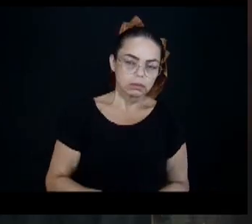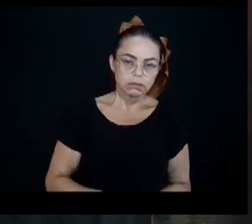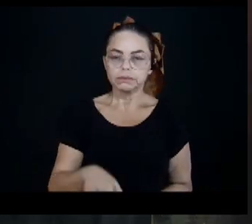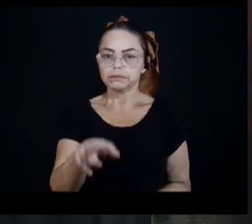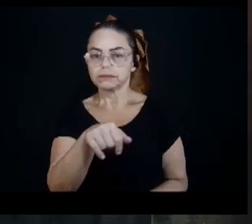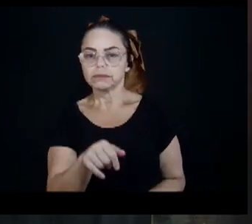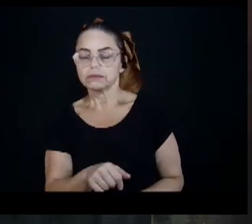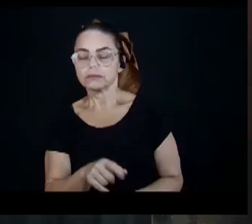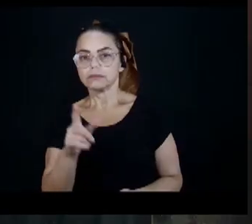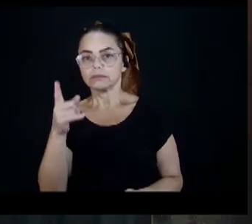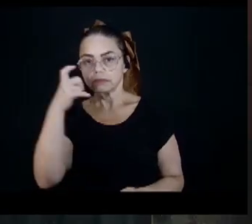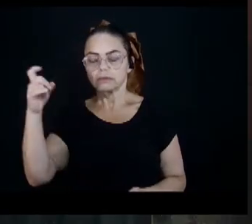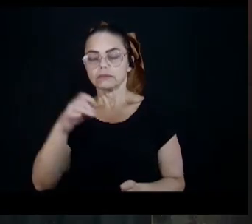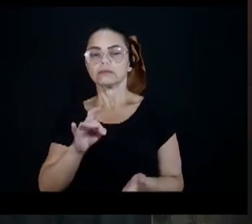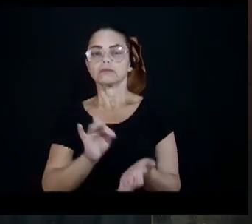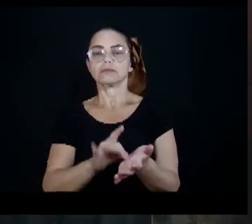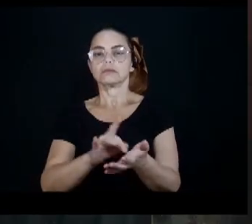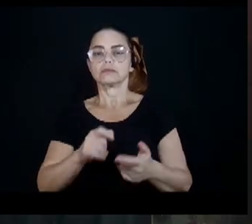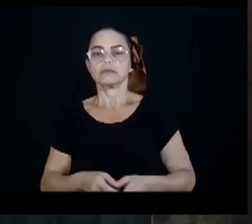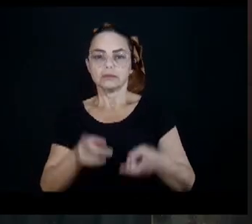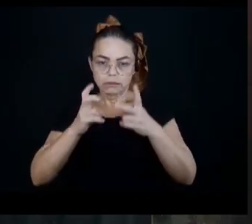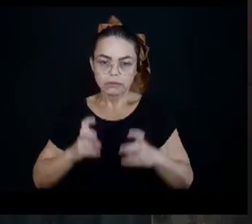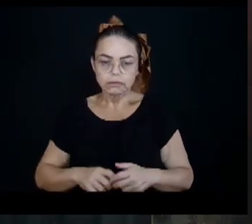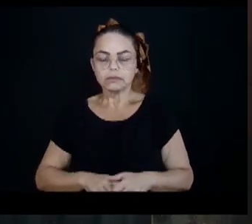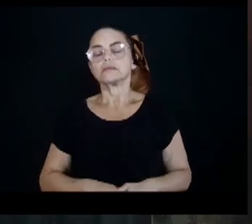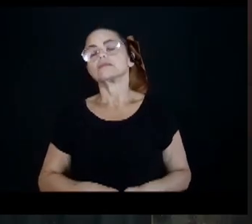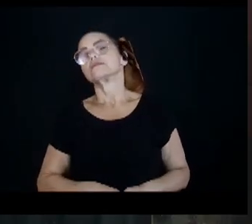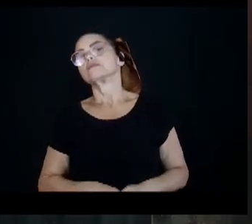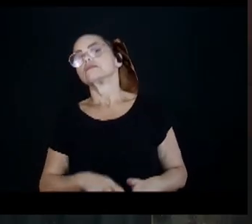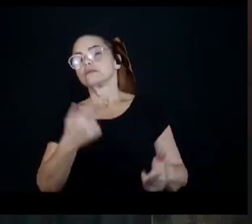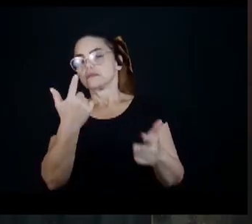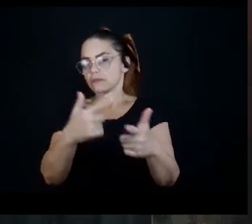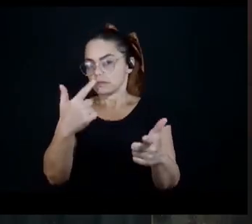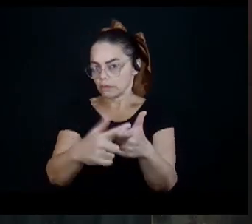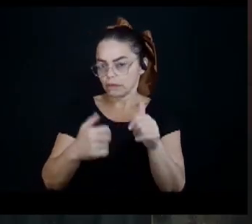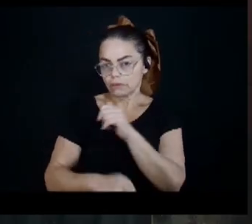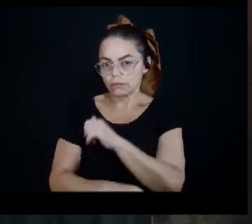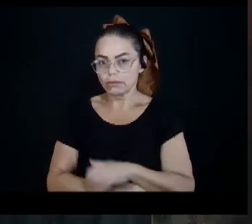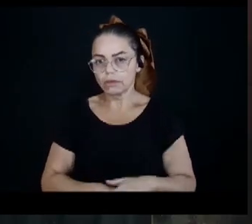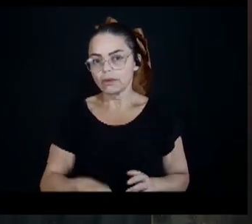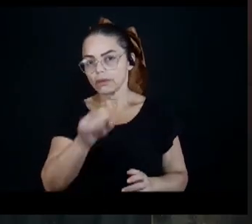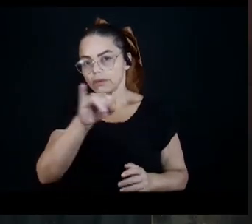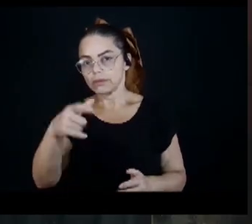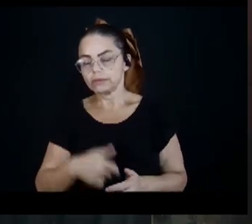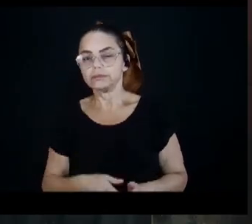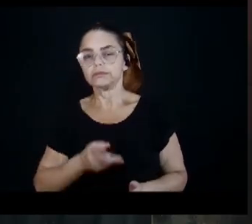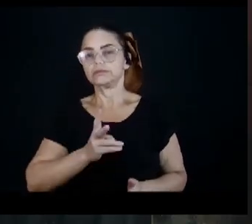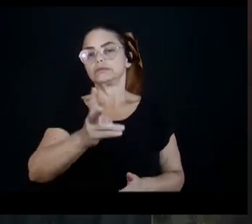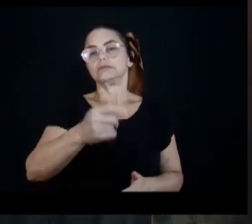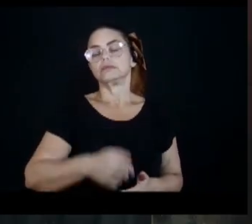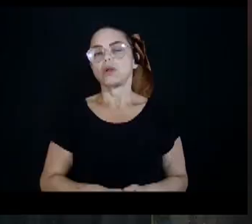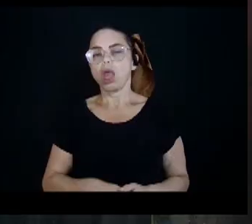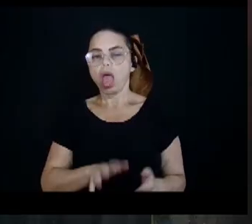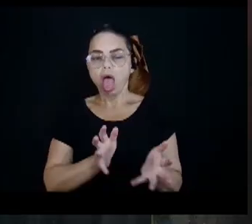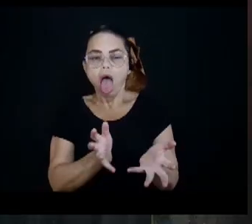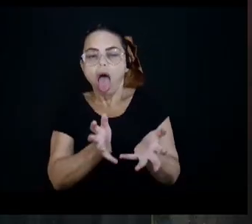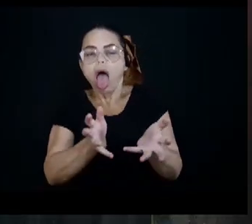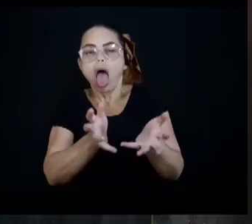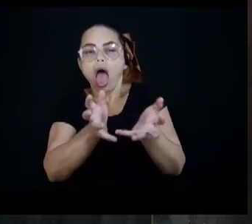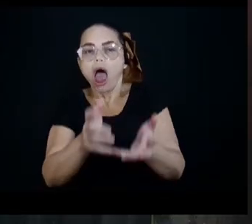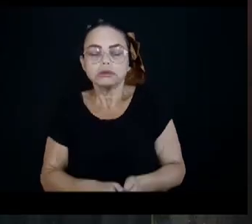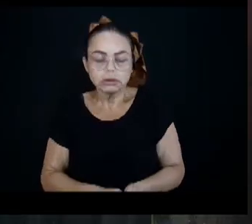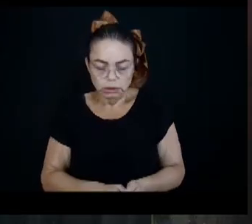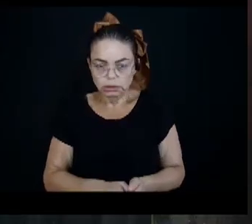gente começar a falar disso, porque senão a gente continua fomentando, não que o medicamento